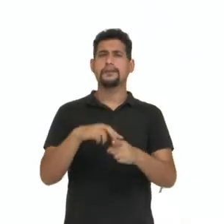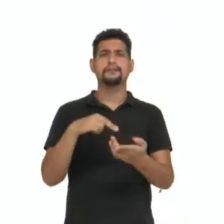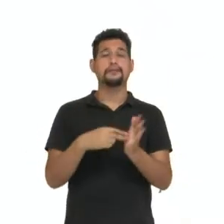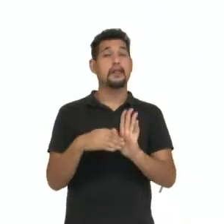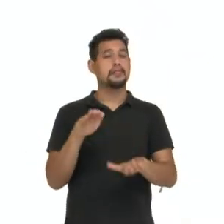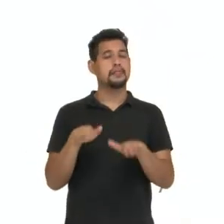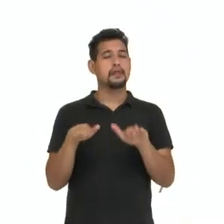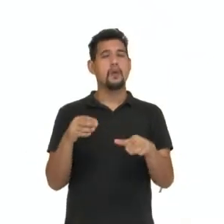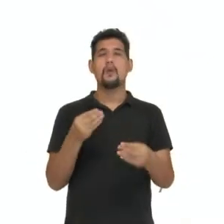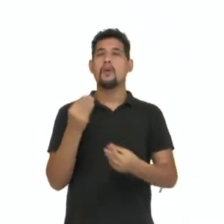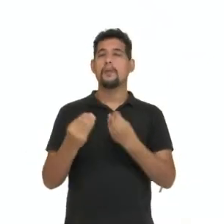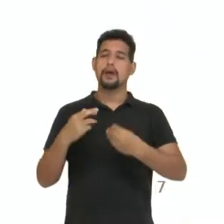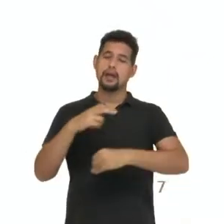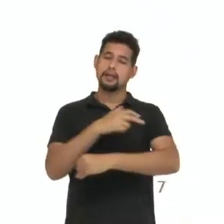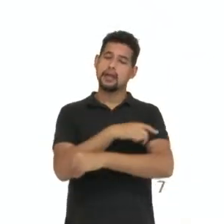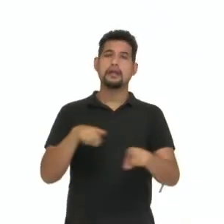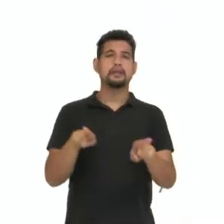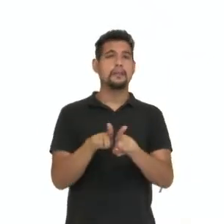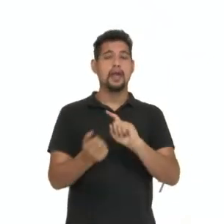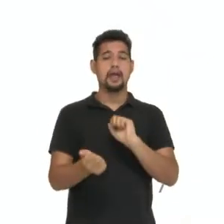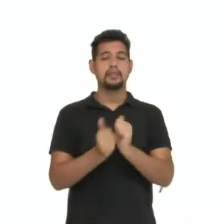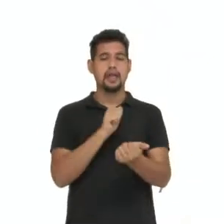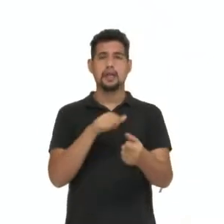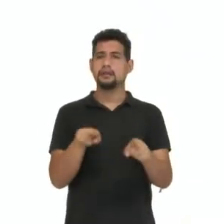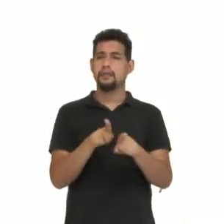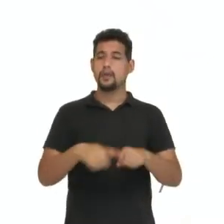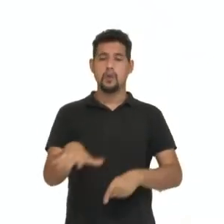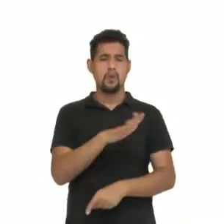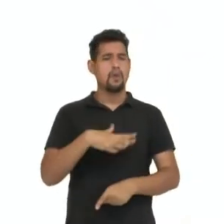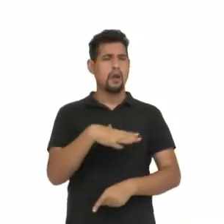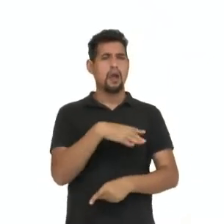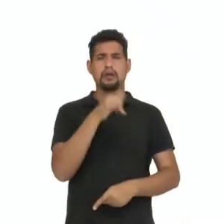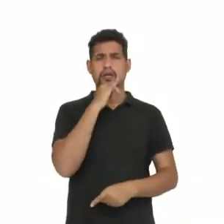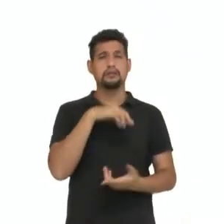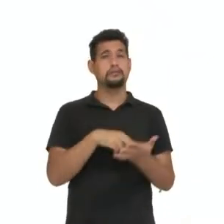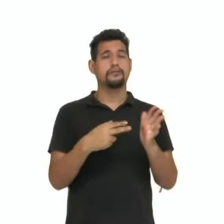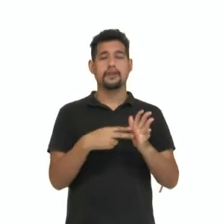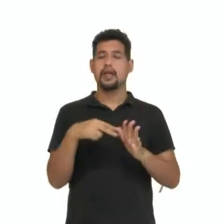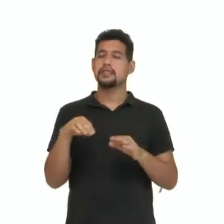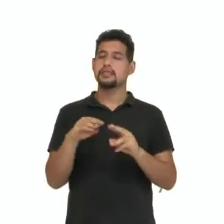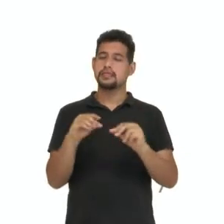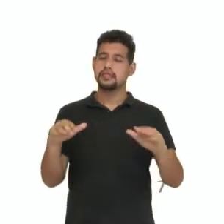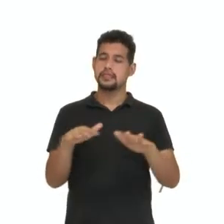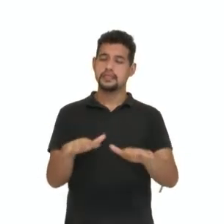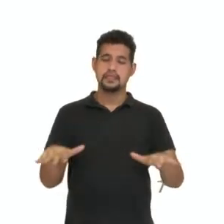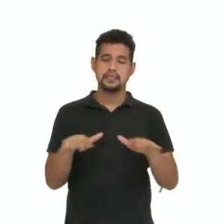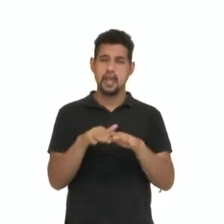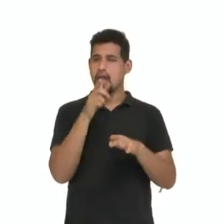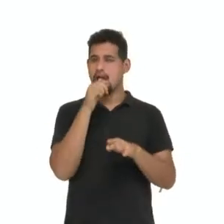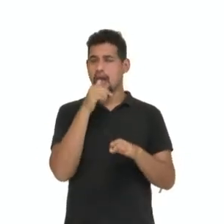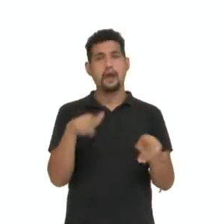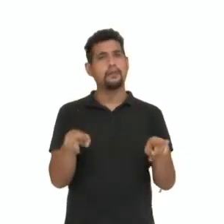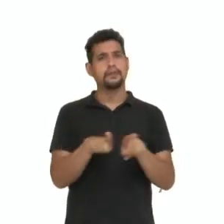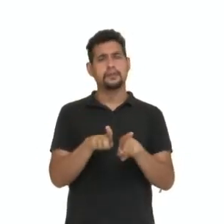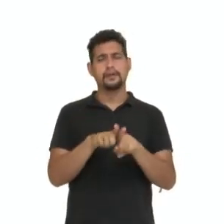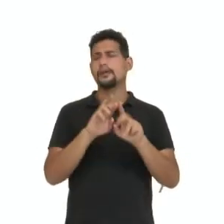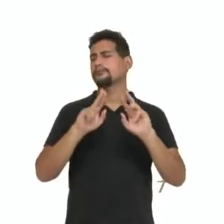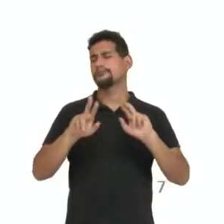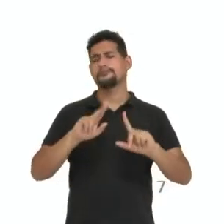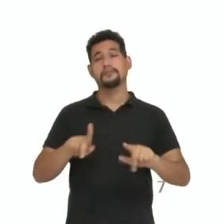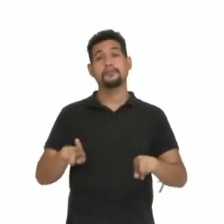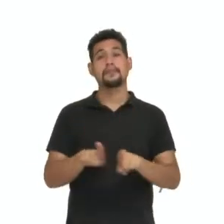dependendo do tipo de locomoção, adaptação ao habitat, por exemplo, aqueles que são terrestres, aqueles que são aquáticos, né?